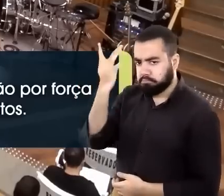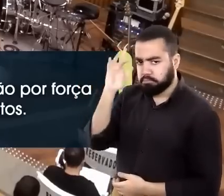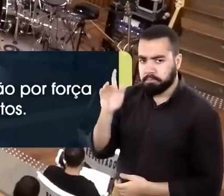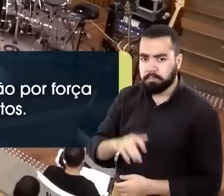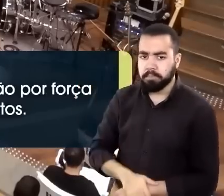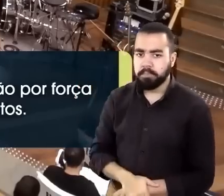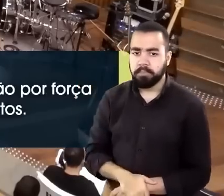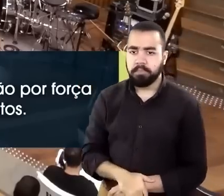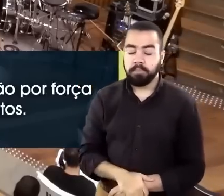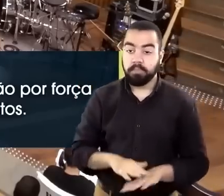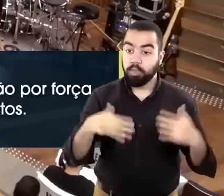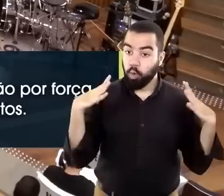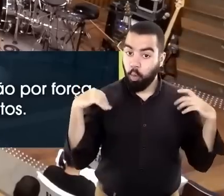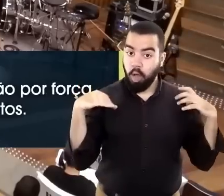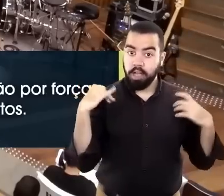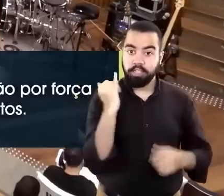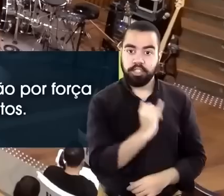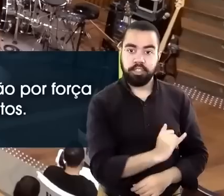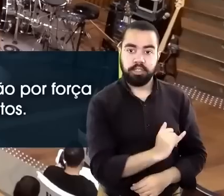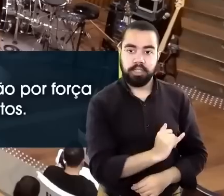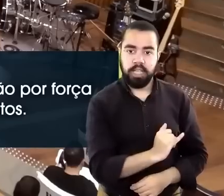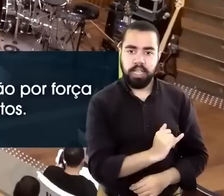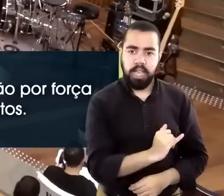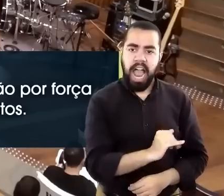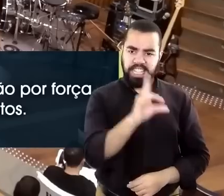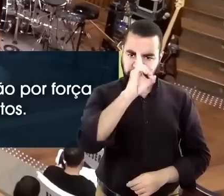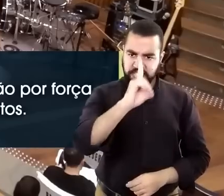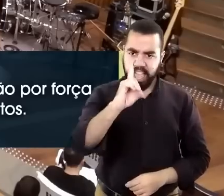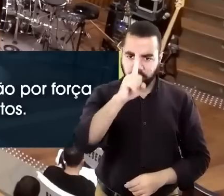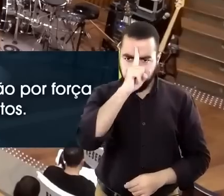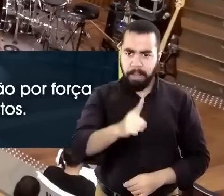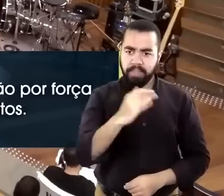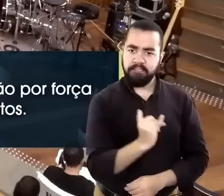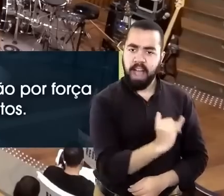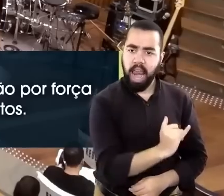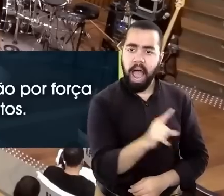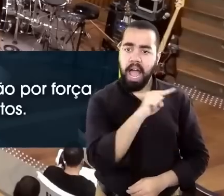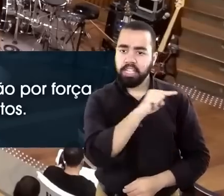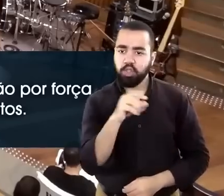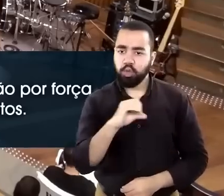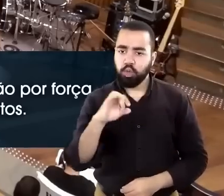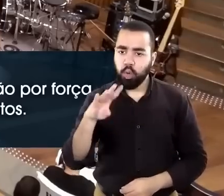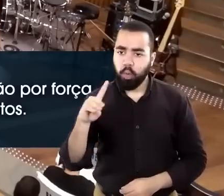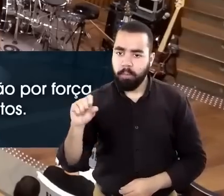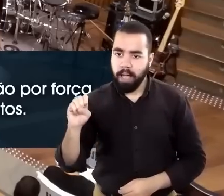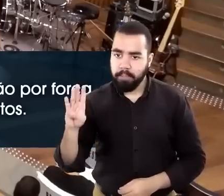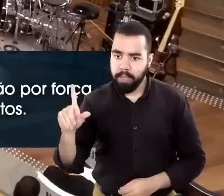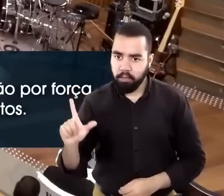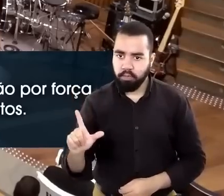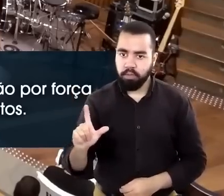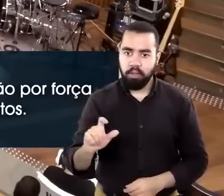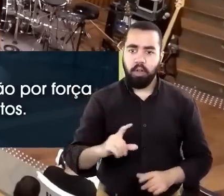Senhor. Prosseguiu ele e me disse: esta é a palavra do Senhor a Zorobabel, não por